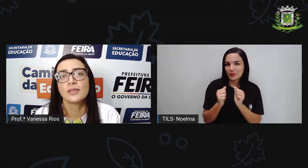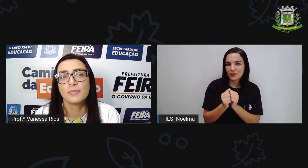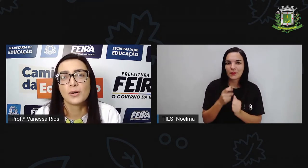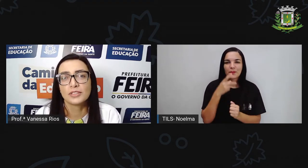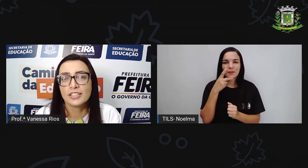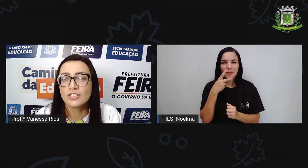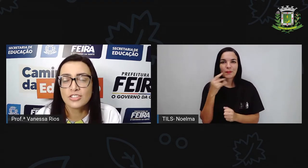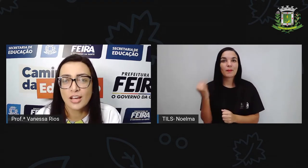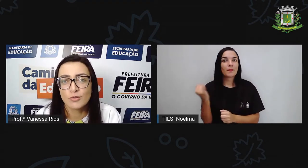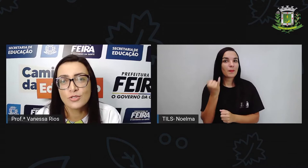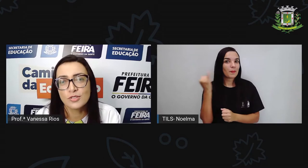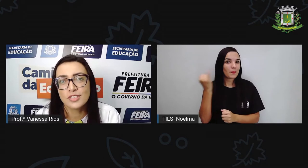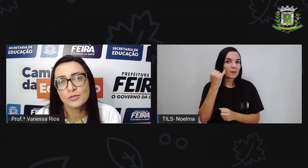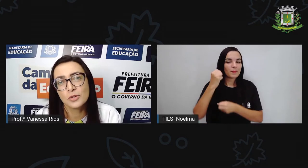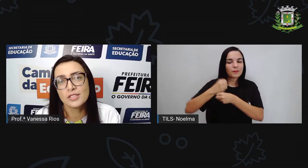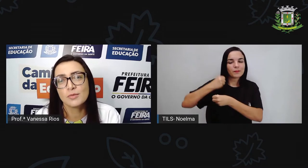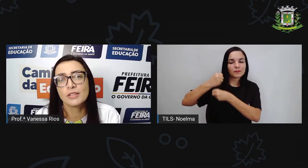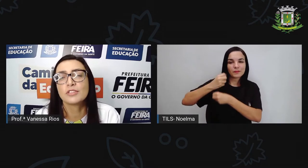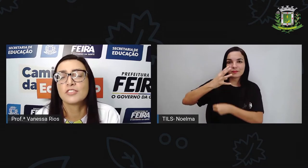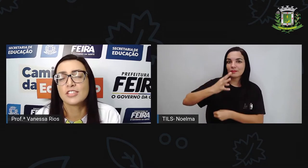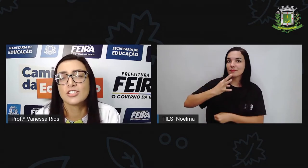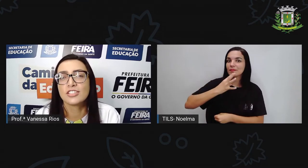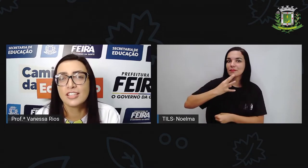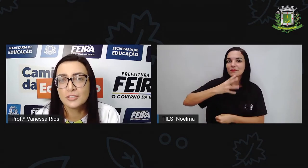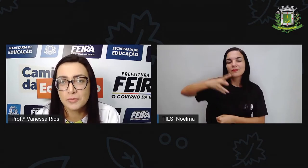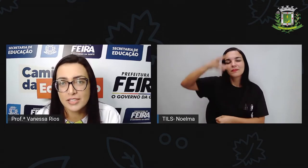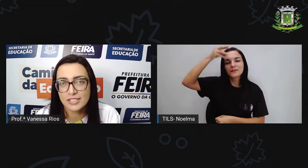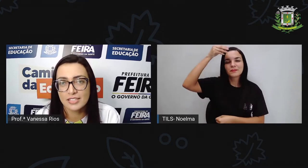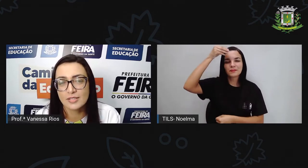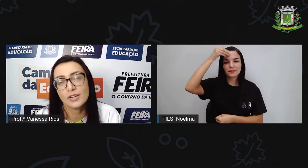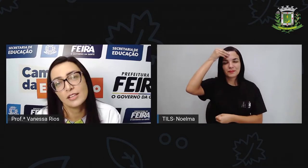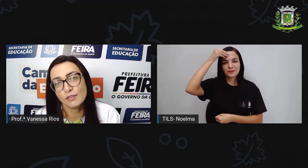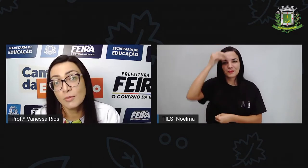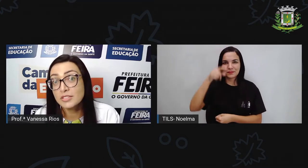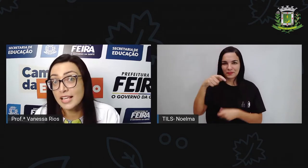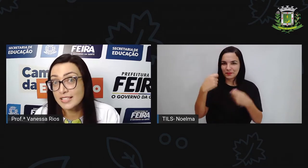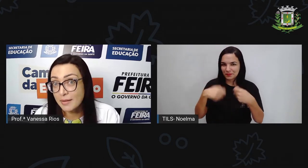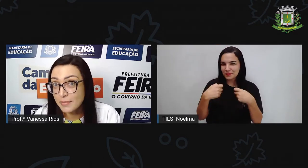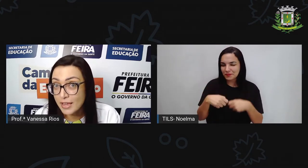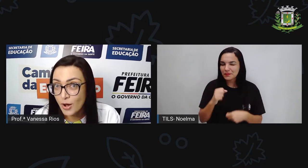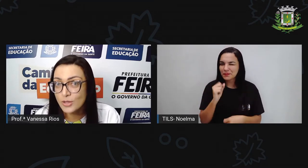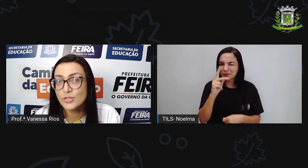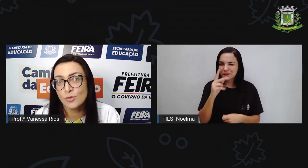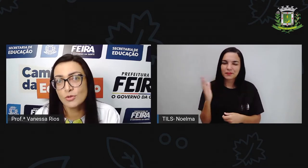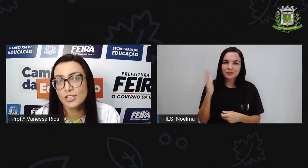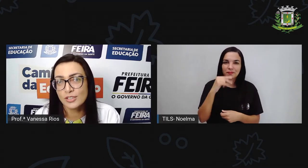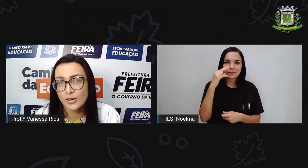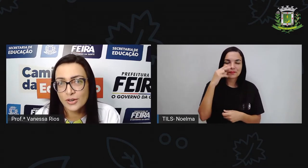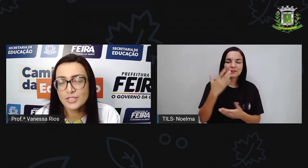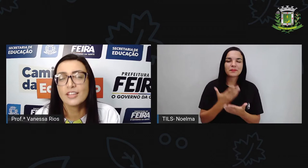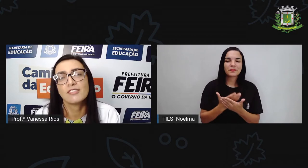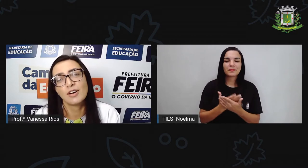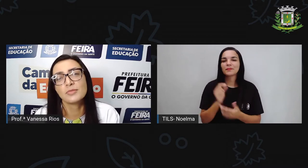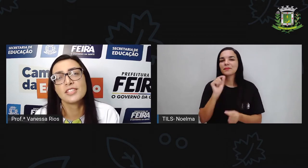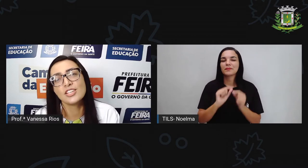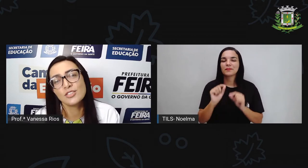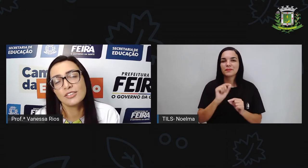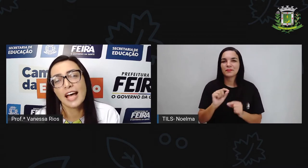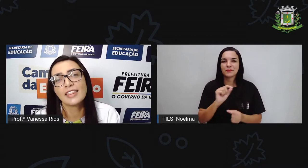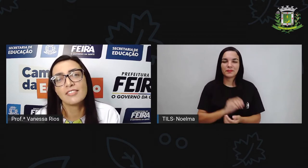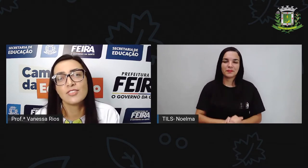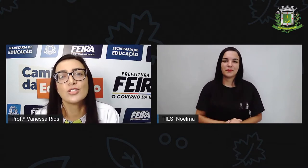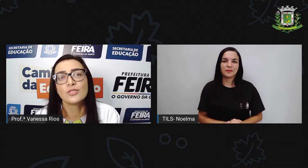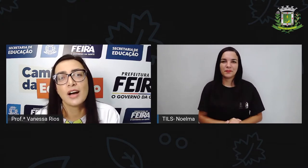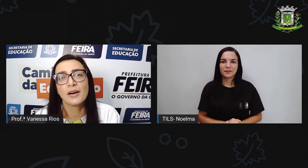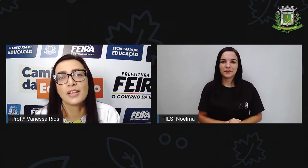ó, importante na construção do conhecimento que vocês tanto precisam. Então, vamos lá saber, ó, sobre o que nós vamos